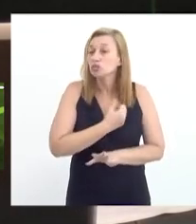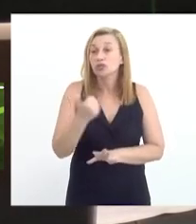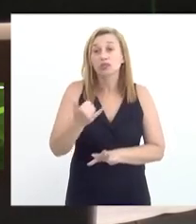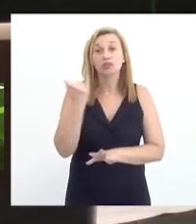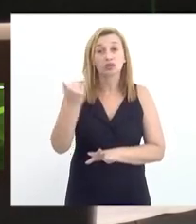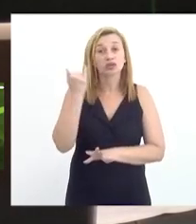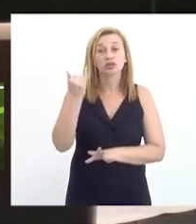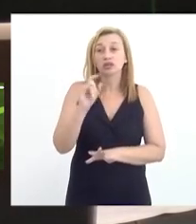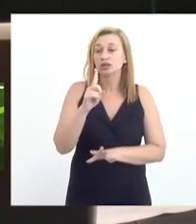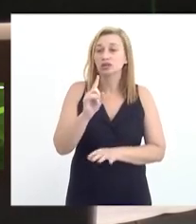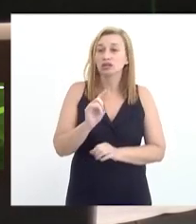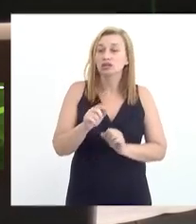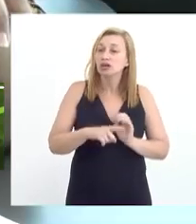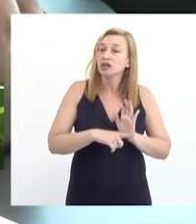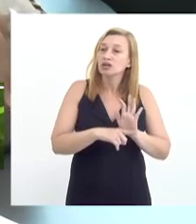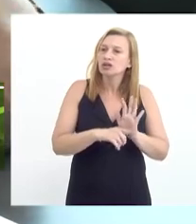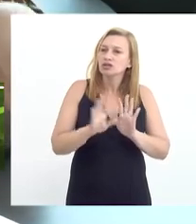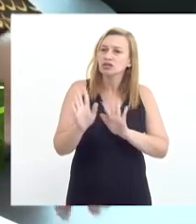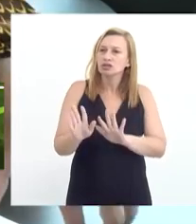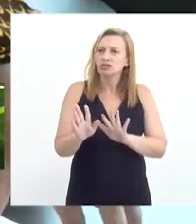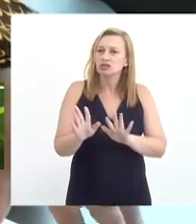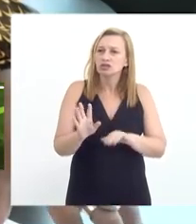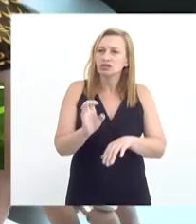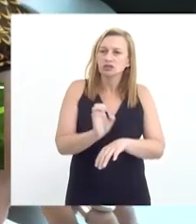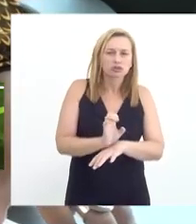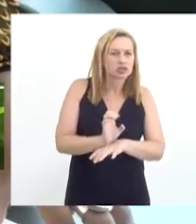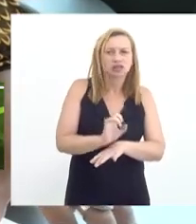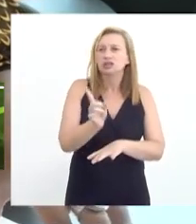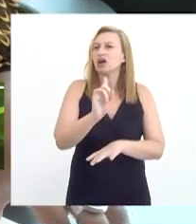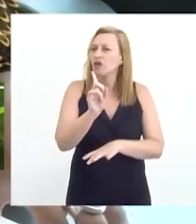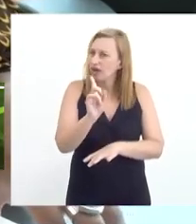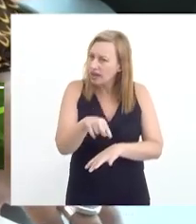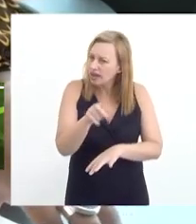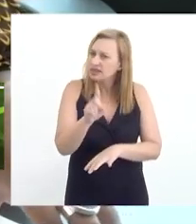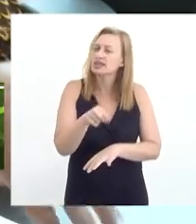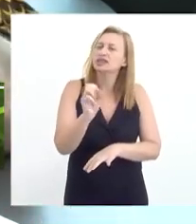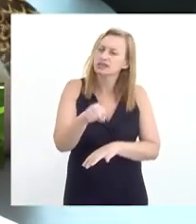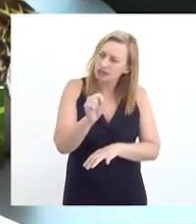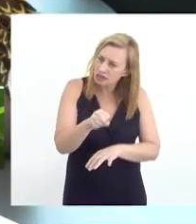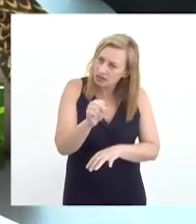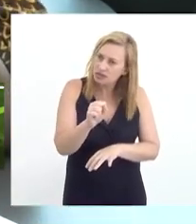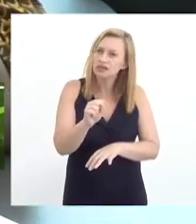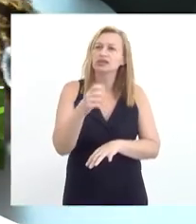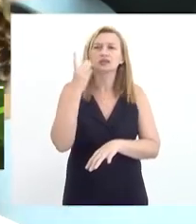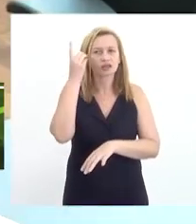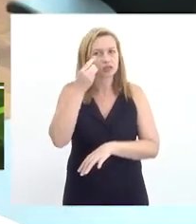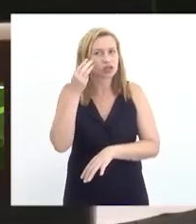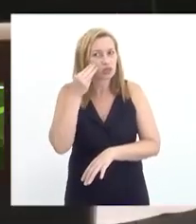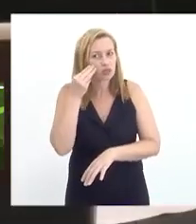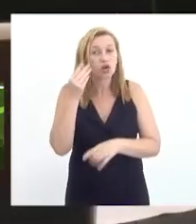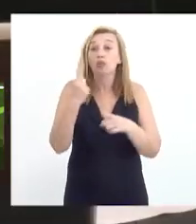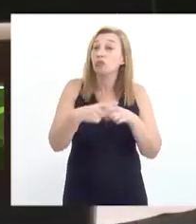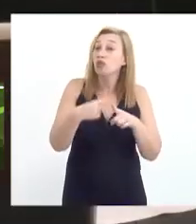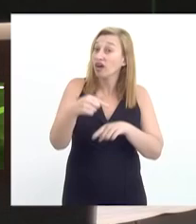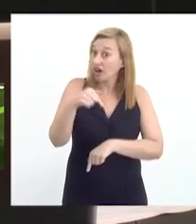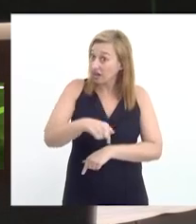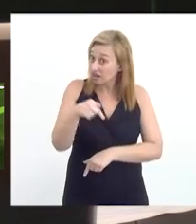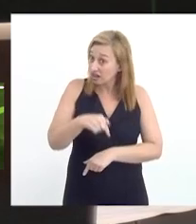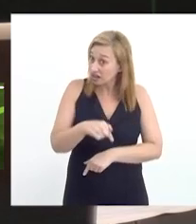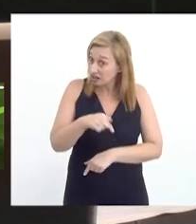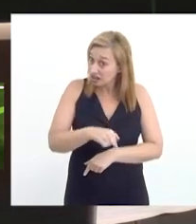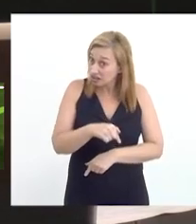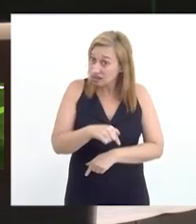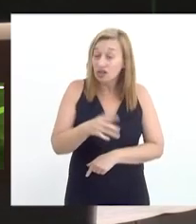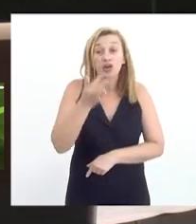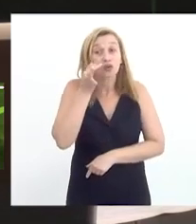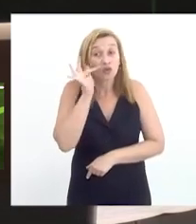regime De recuperação fiscal Mas é assim Do Estado Do Estado Do Rio de assim deputada Mônica Porque aqui O